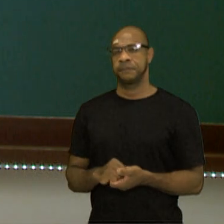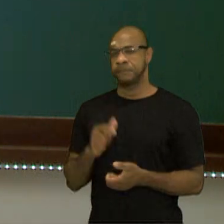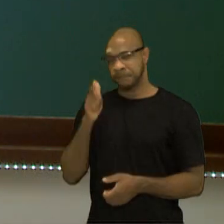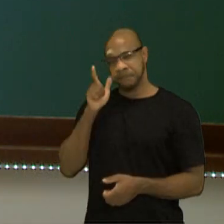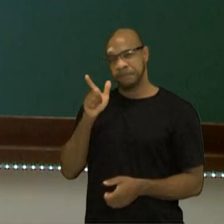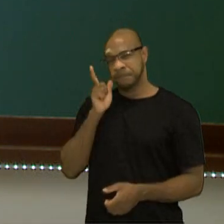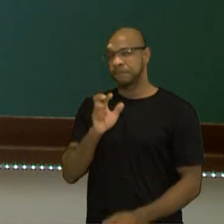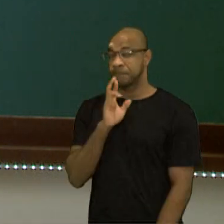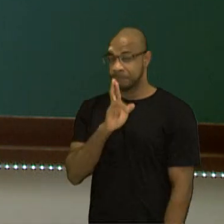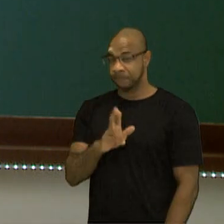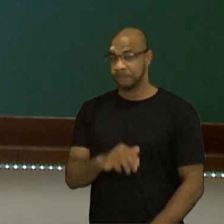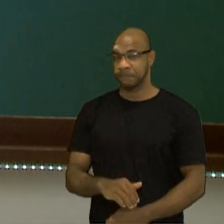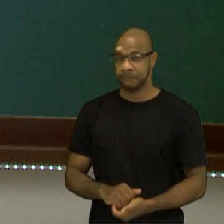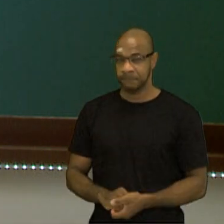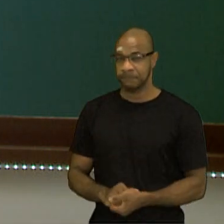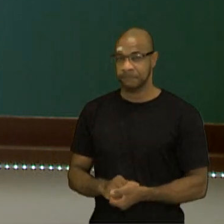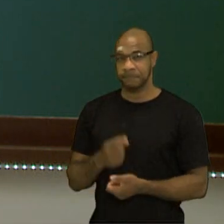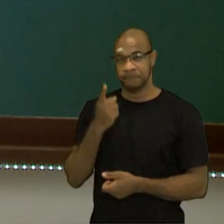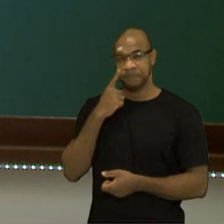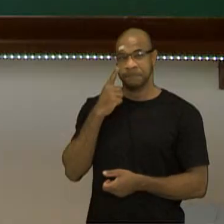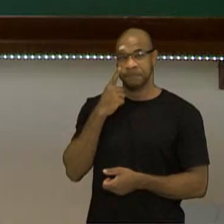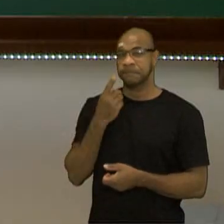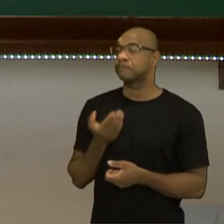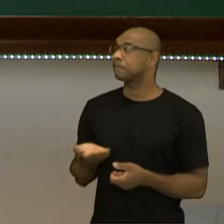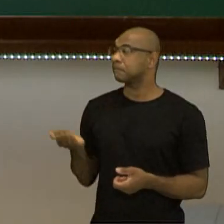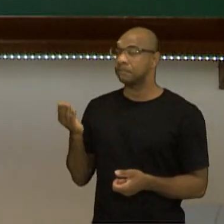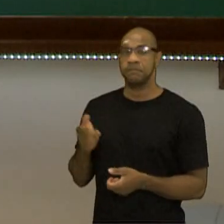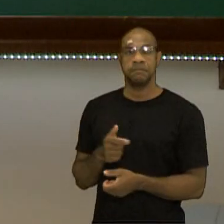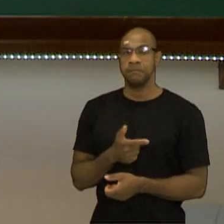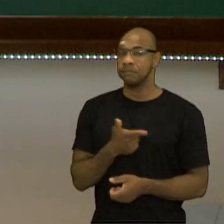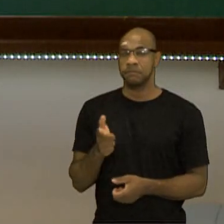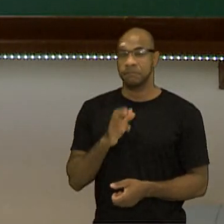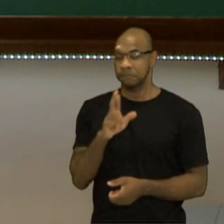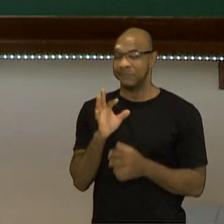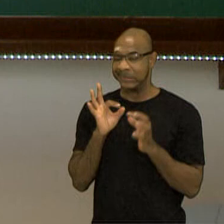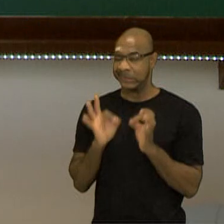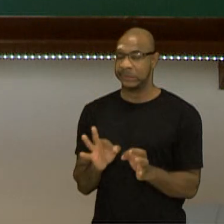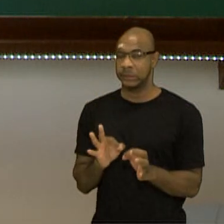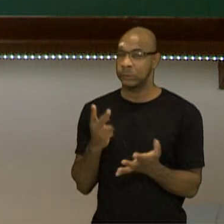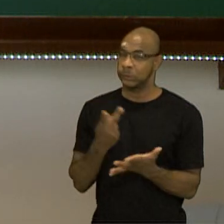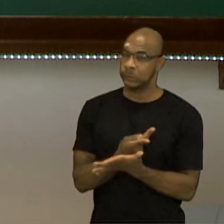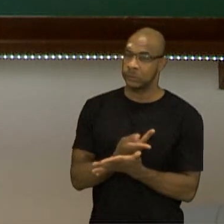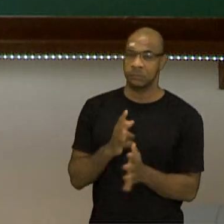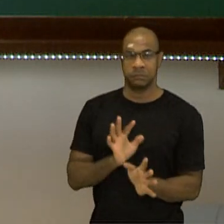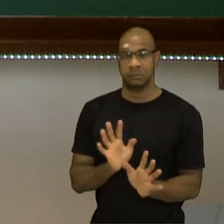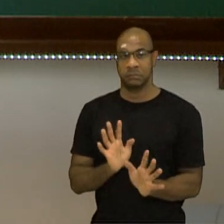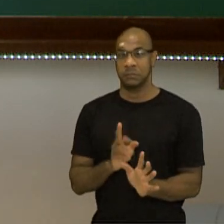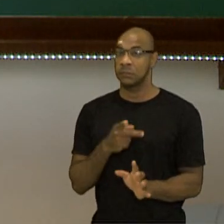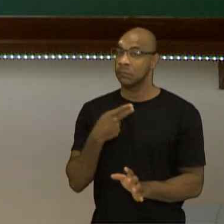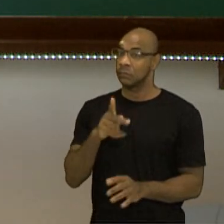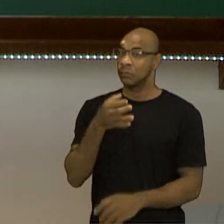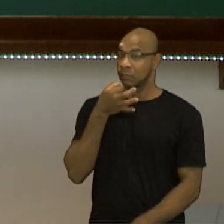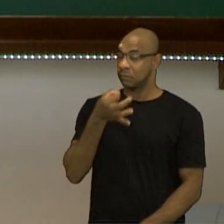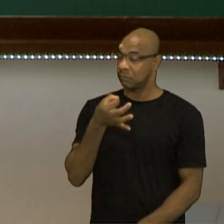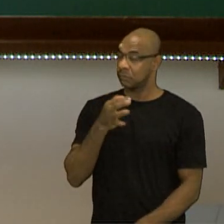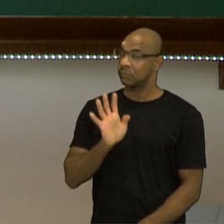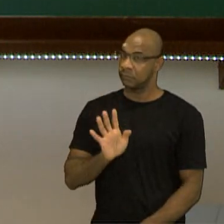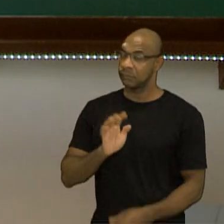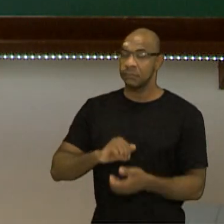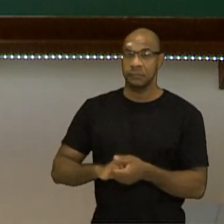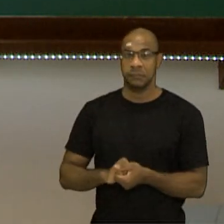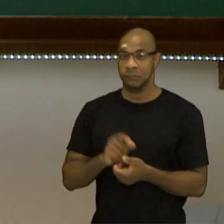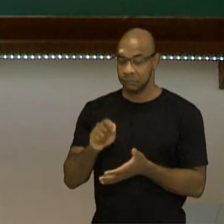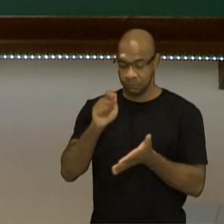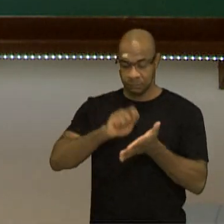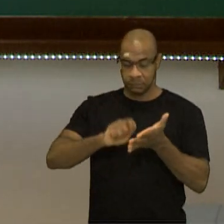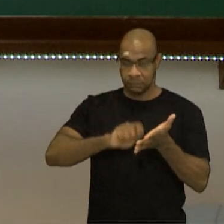Conseguiu responder? Veja, gente, não existe resposta certa ou errada porque é a sua opinião. Então, você